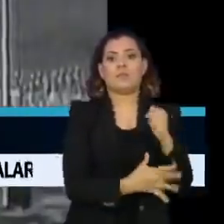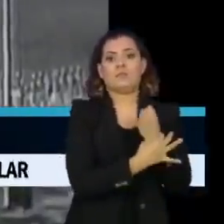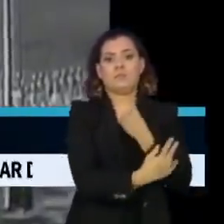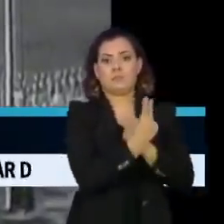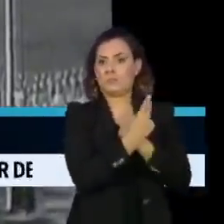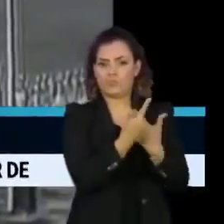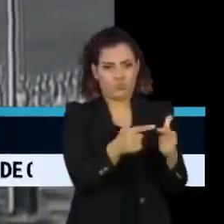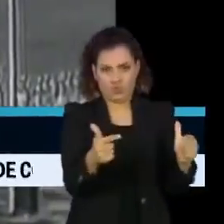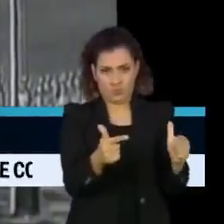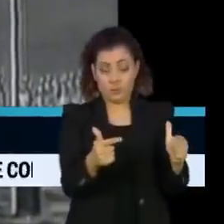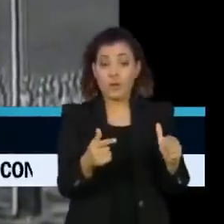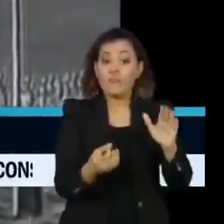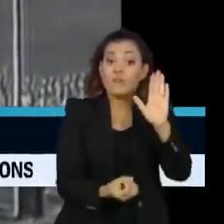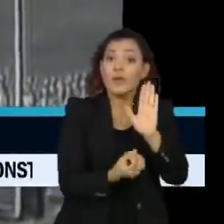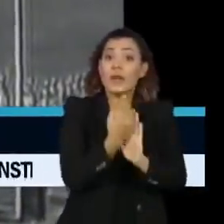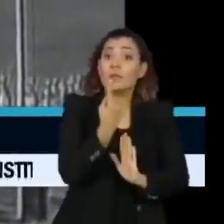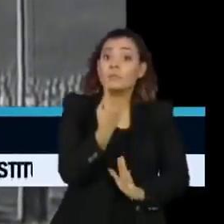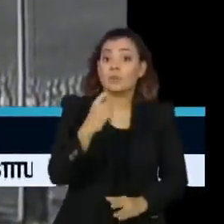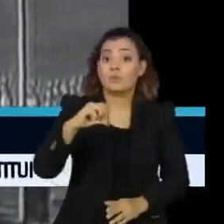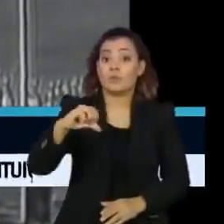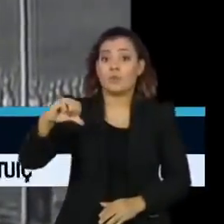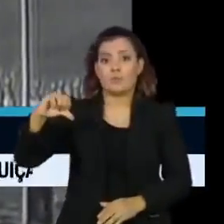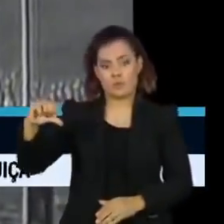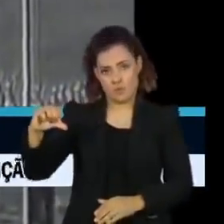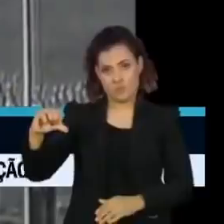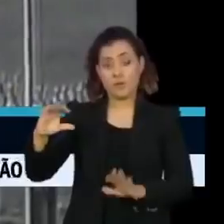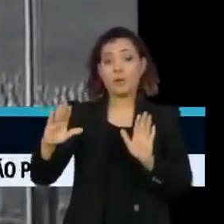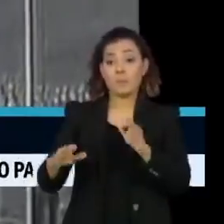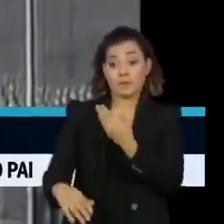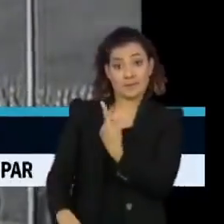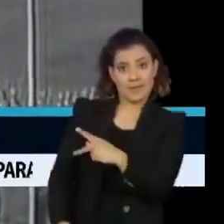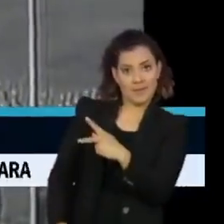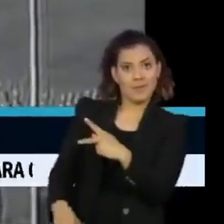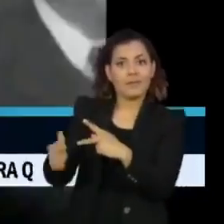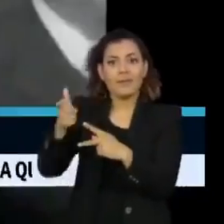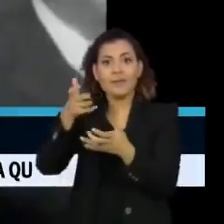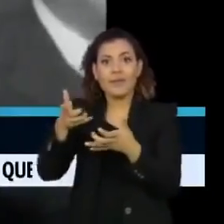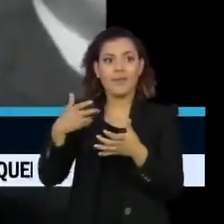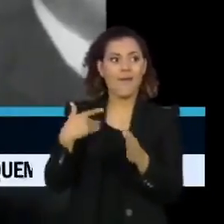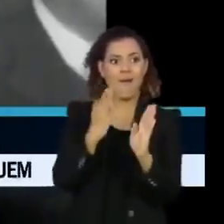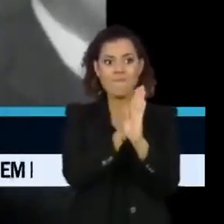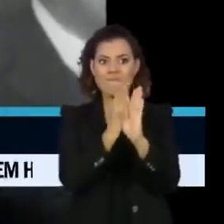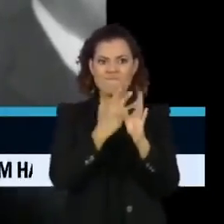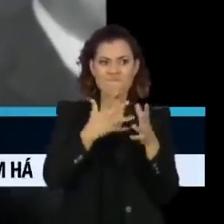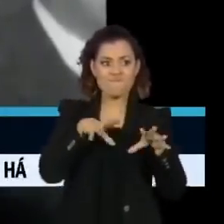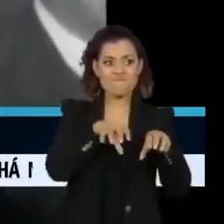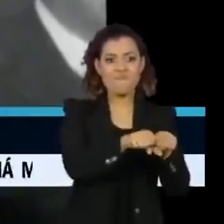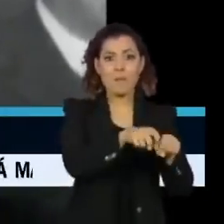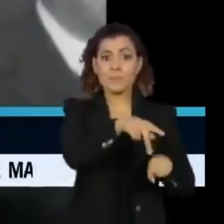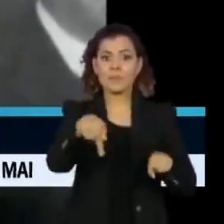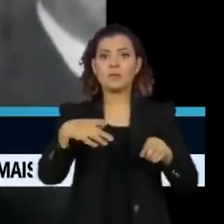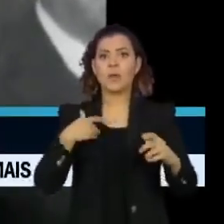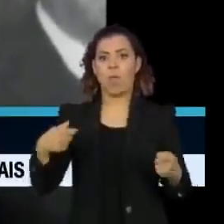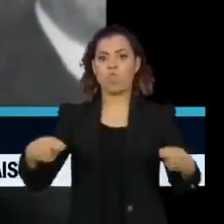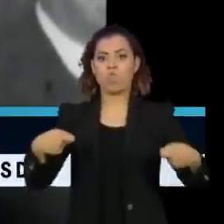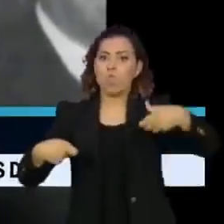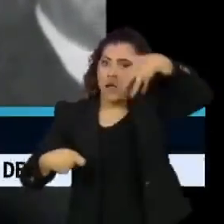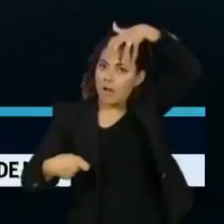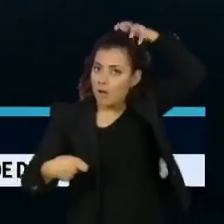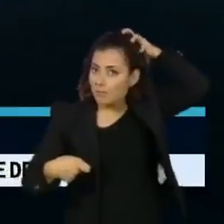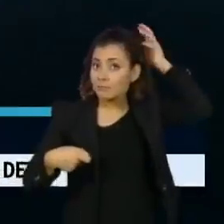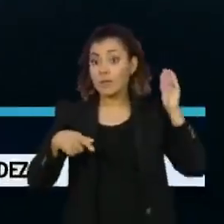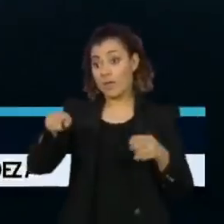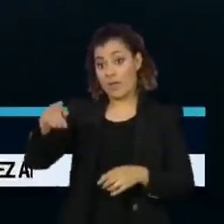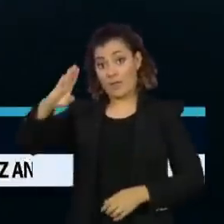Defesa. A pasta foi criada em 1999. Frota mirava a presidência e entrou em atrito com Geisel. Foi